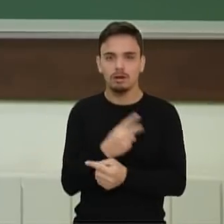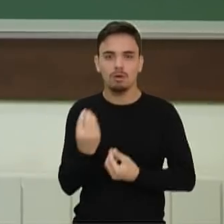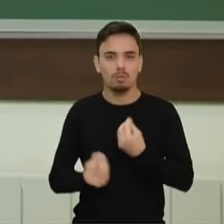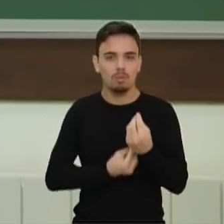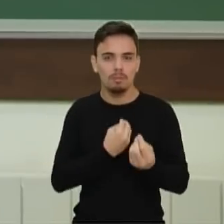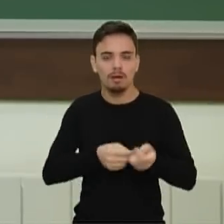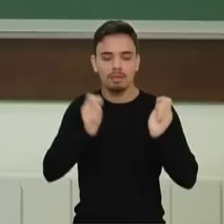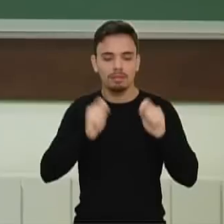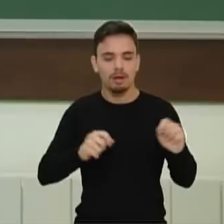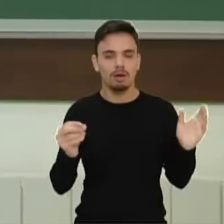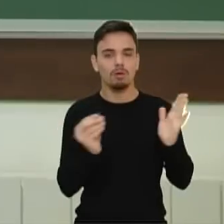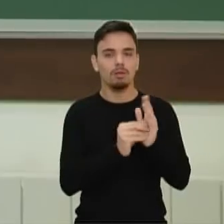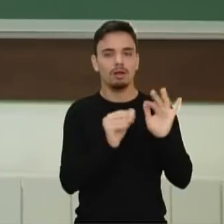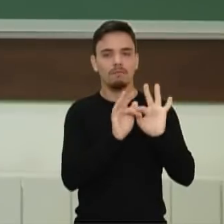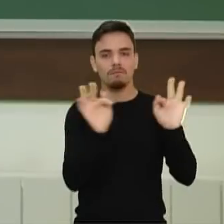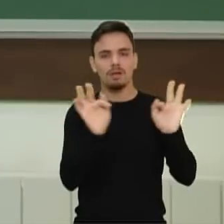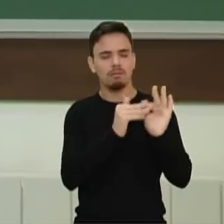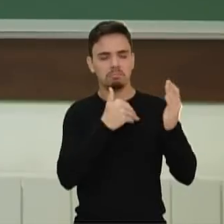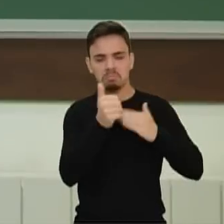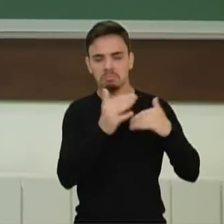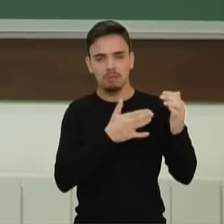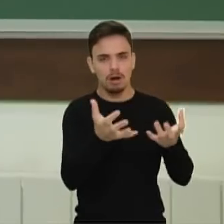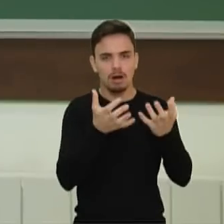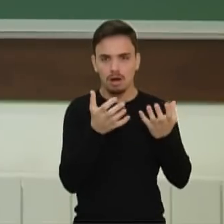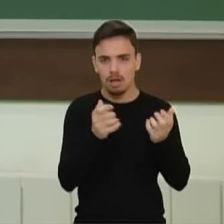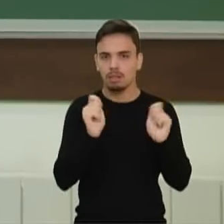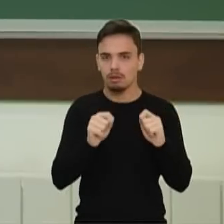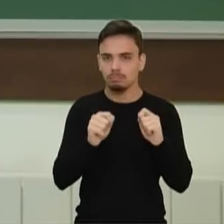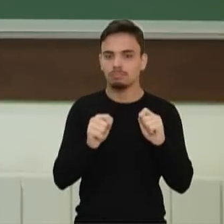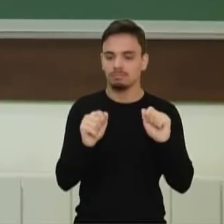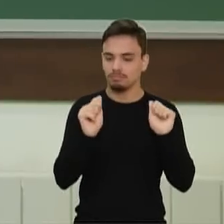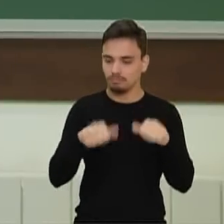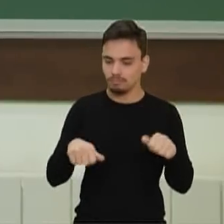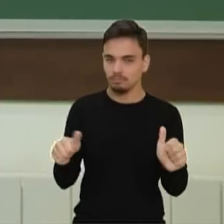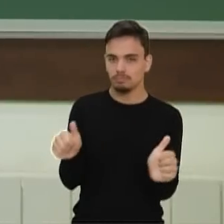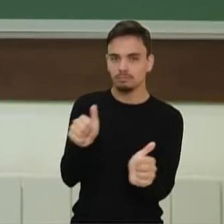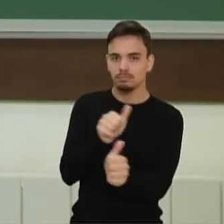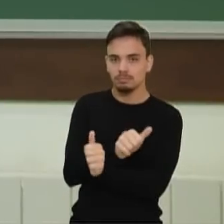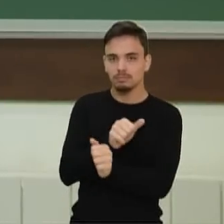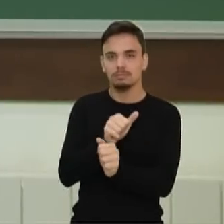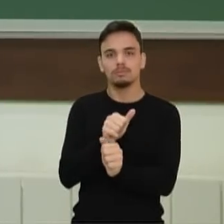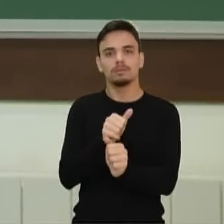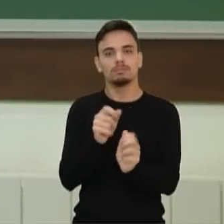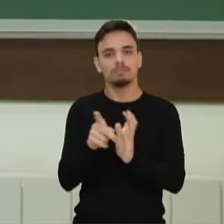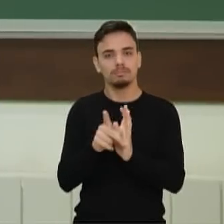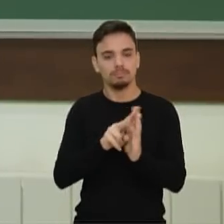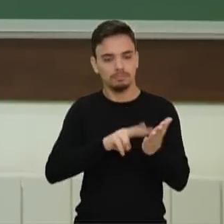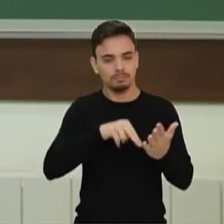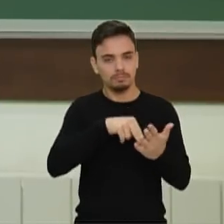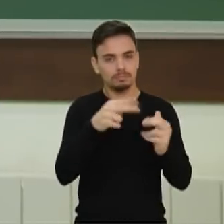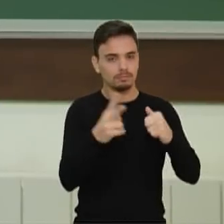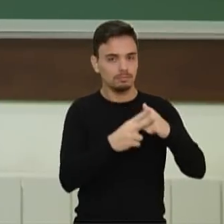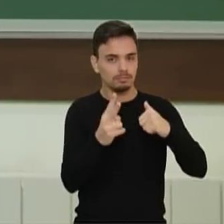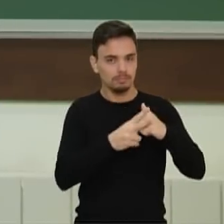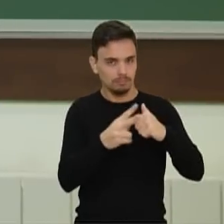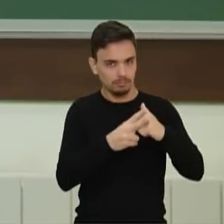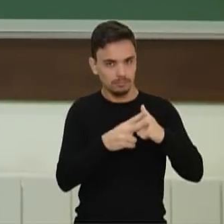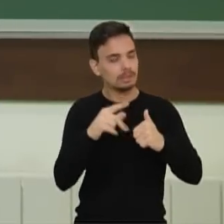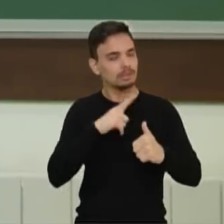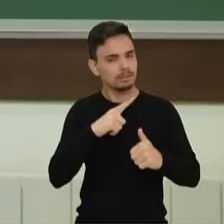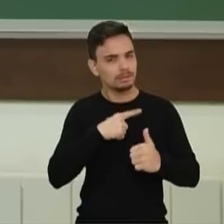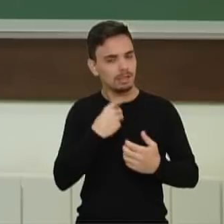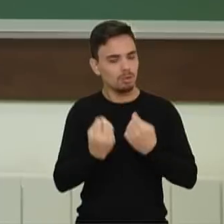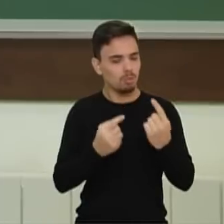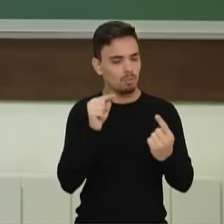pôr qualquer frase que vocês quiserem, se ela estiver ali na transitividade, né, verbal, se tem